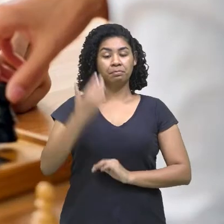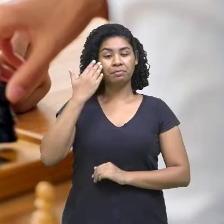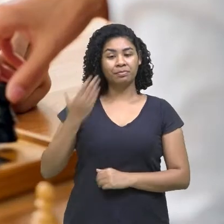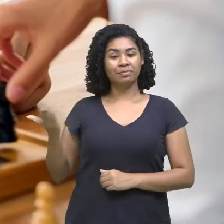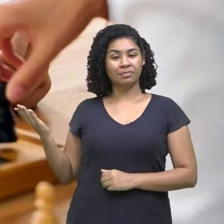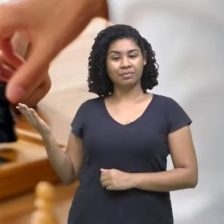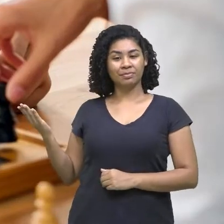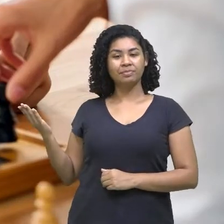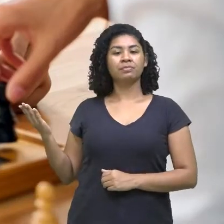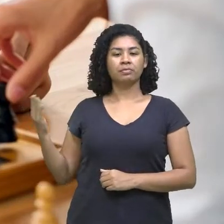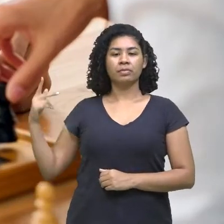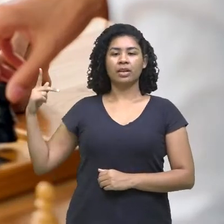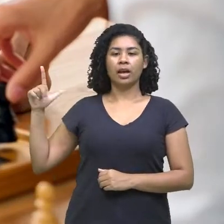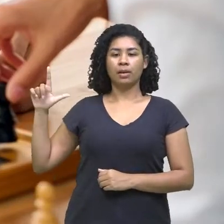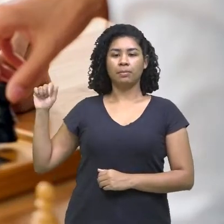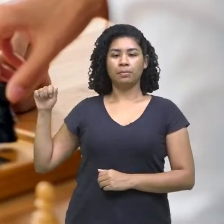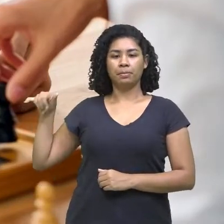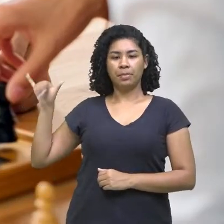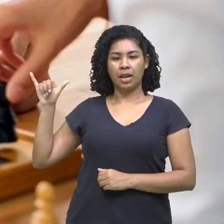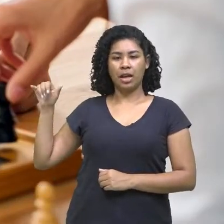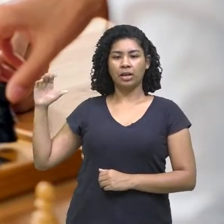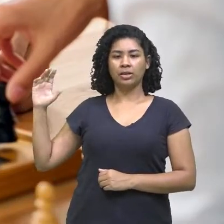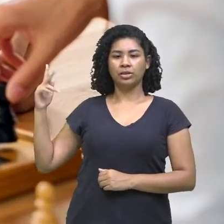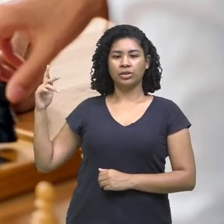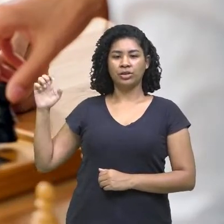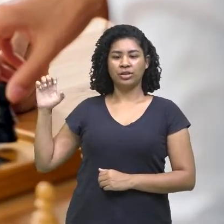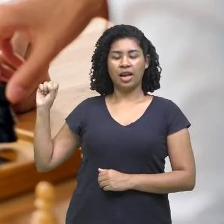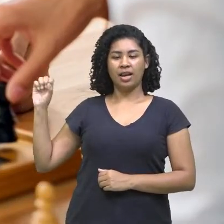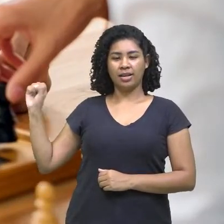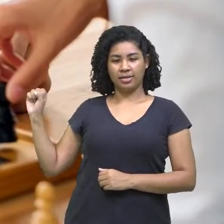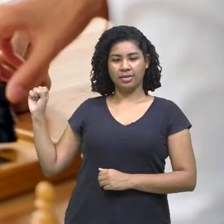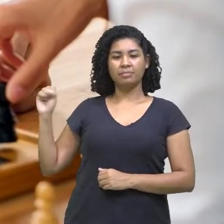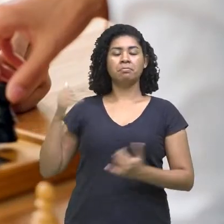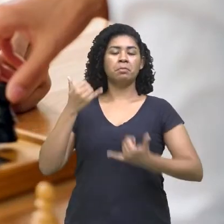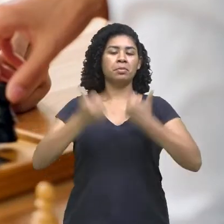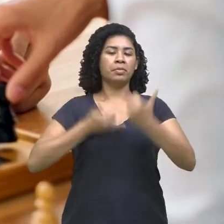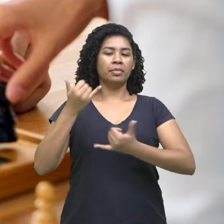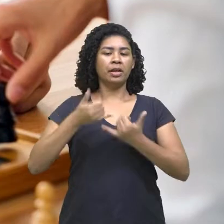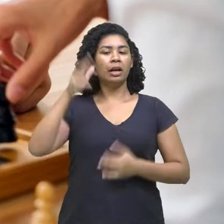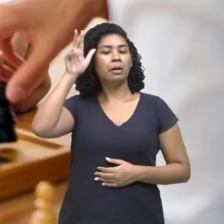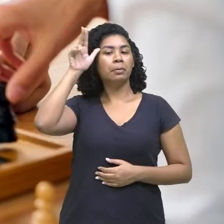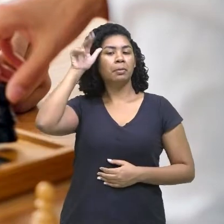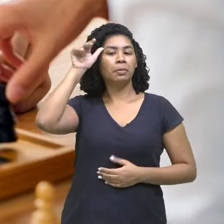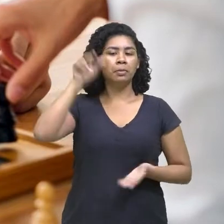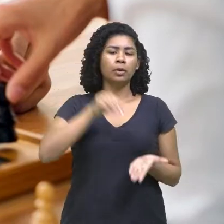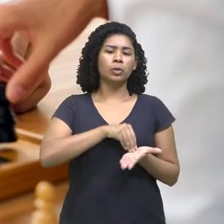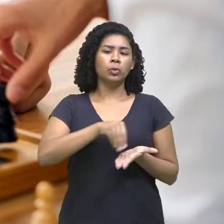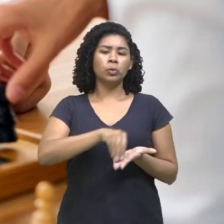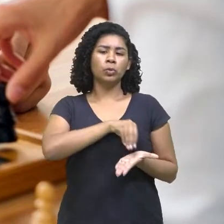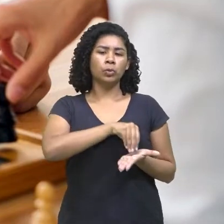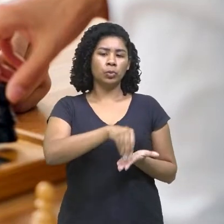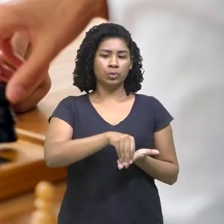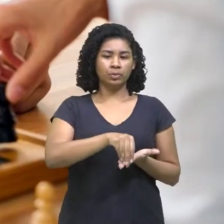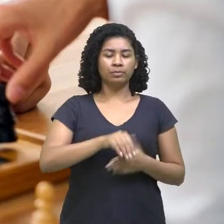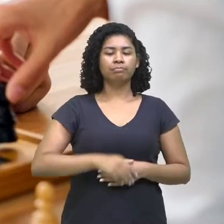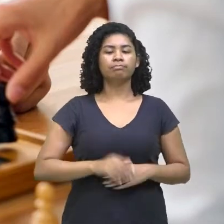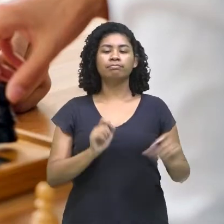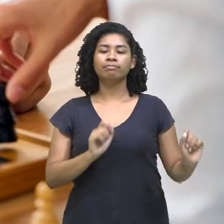play chess, não é? Jogar xadrez, play chess. Vamos ver o